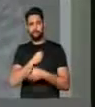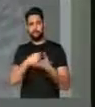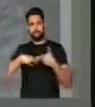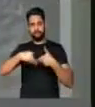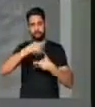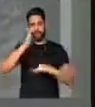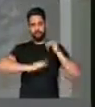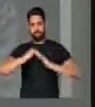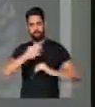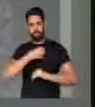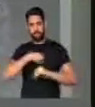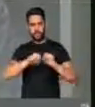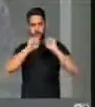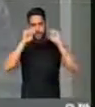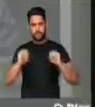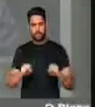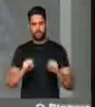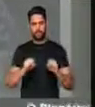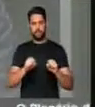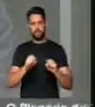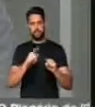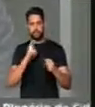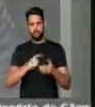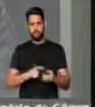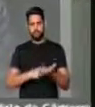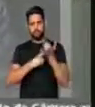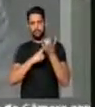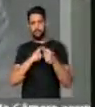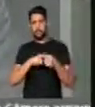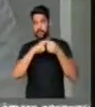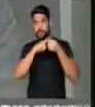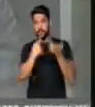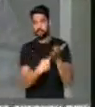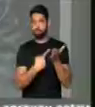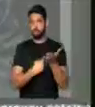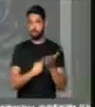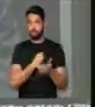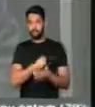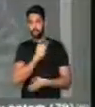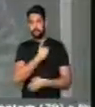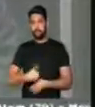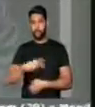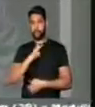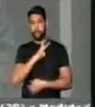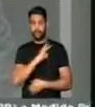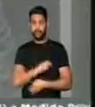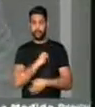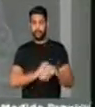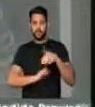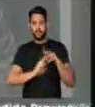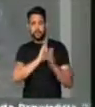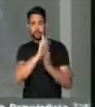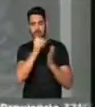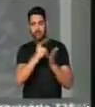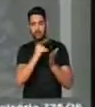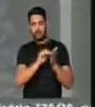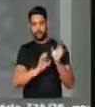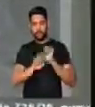muita competência o sistema de parcerias público-privadas, num sistema de parcerias em que uma